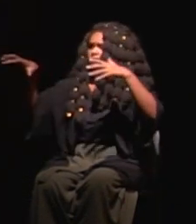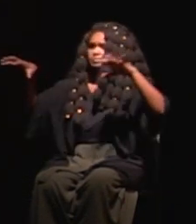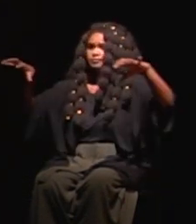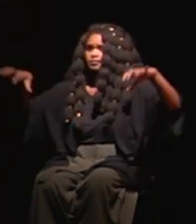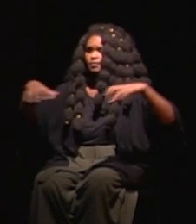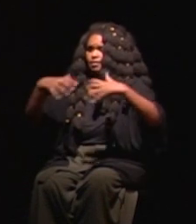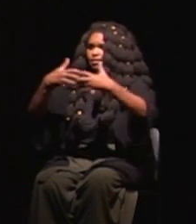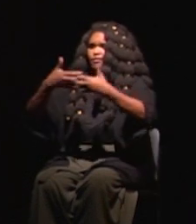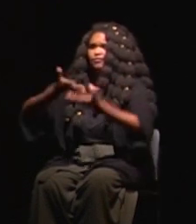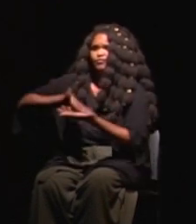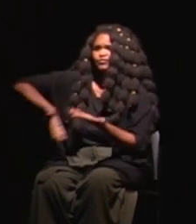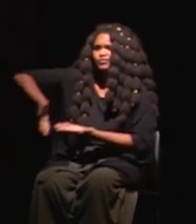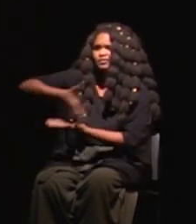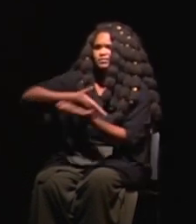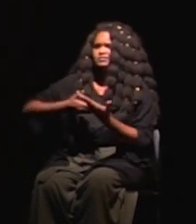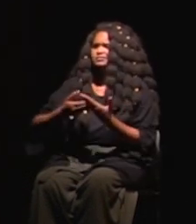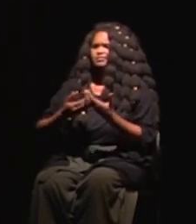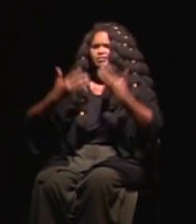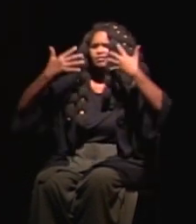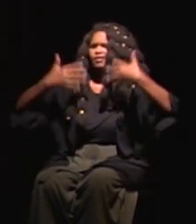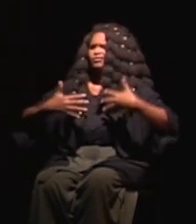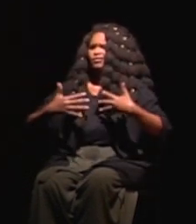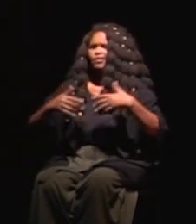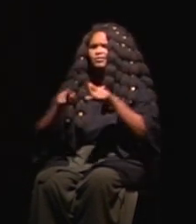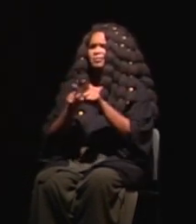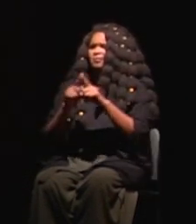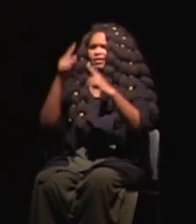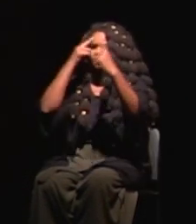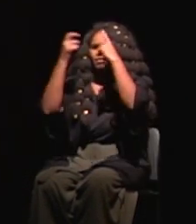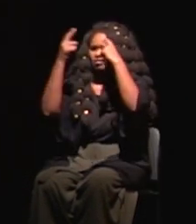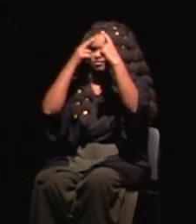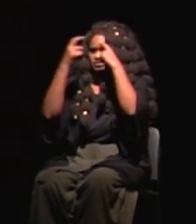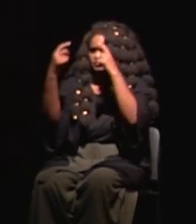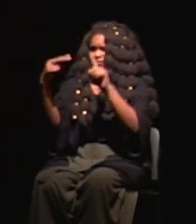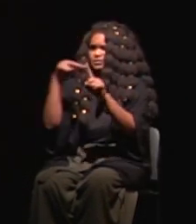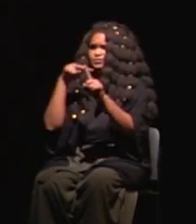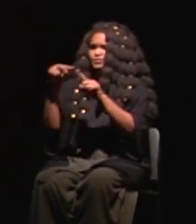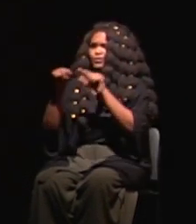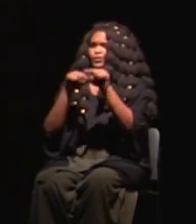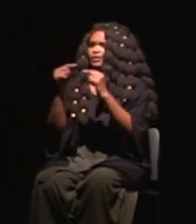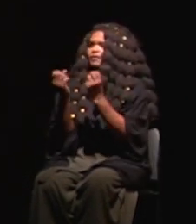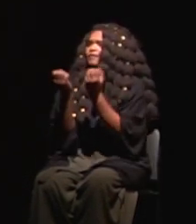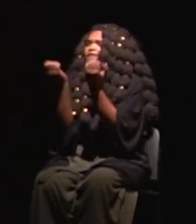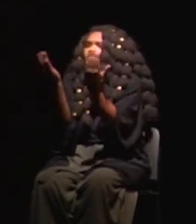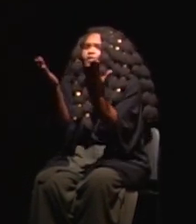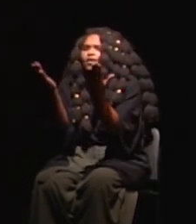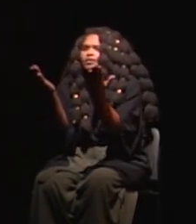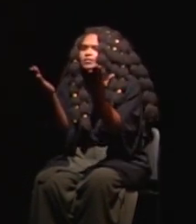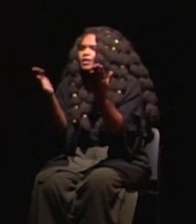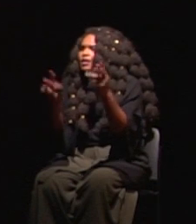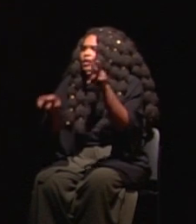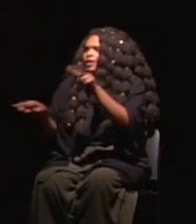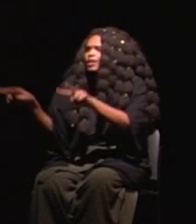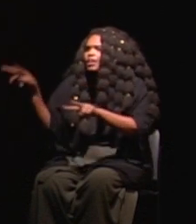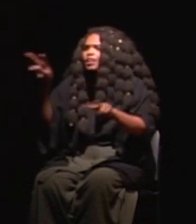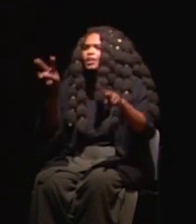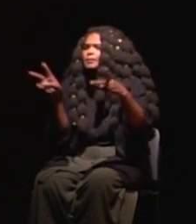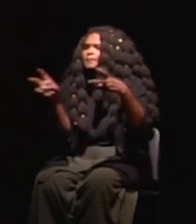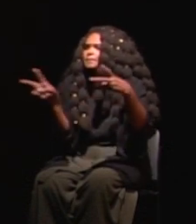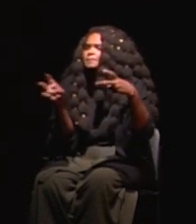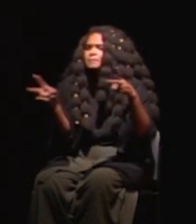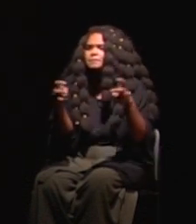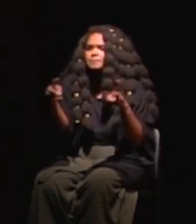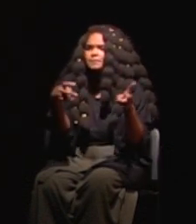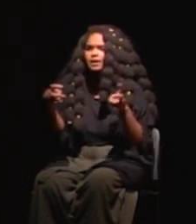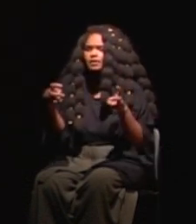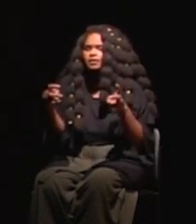espontânea e rica e criativa do olhar para fora, o olhar para fora. Então,